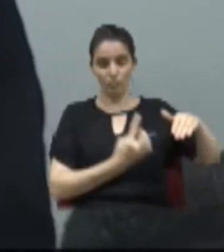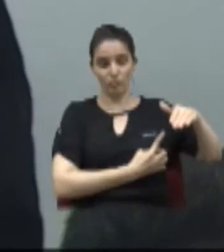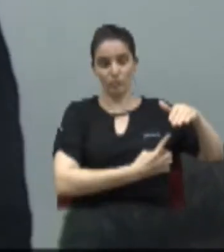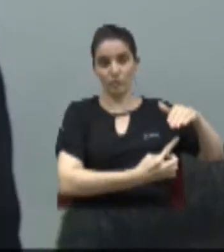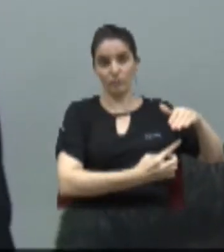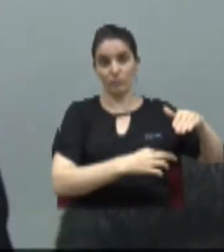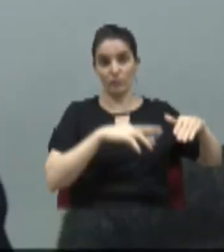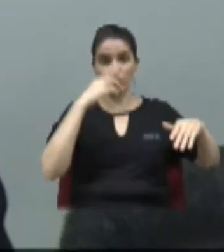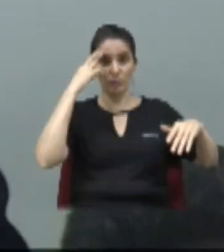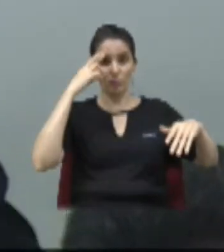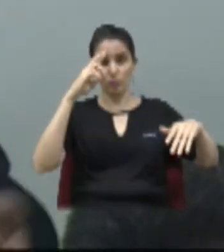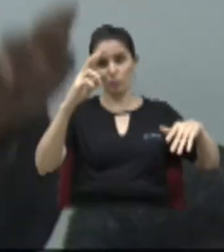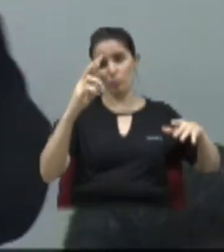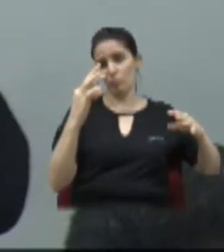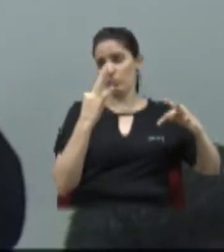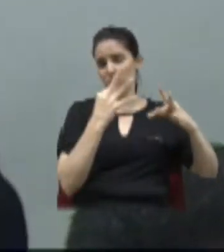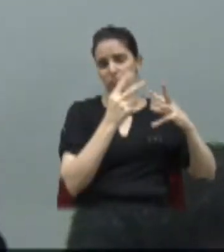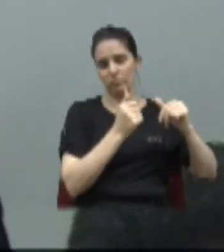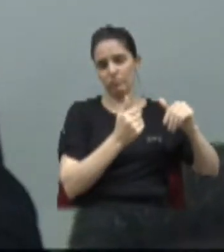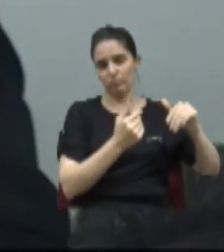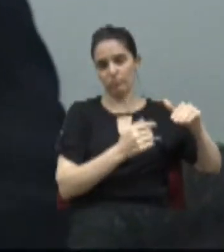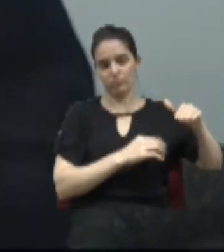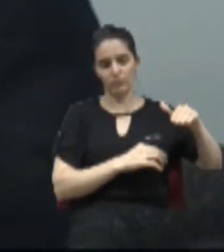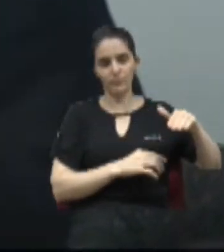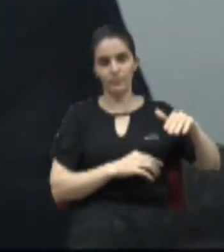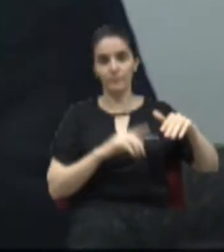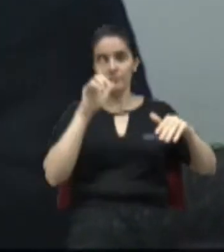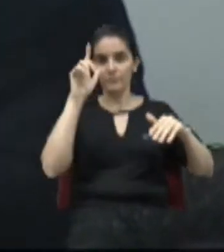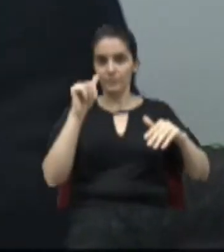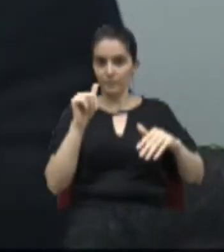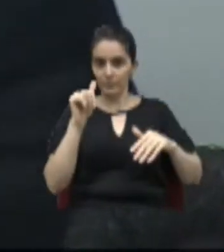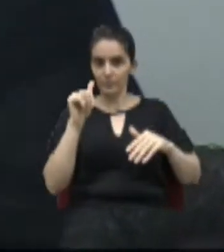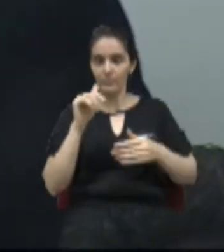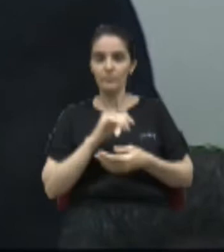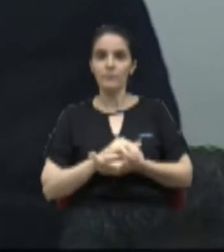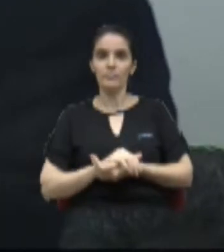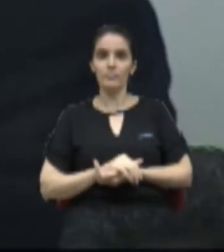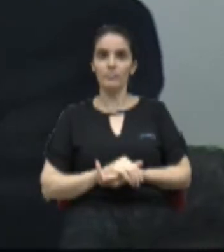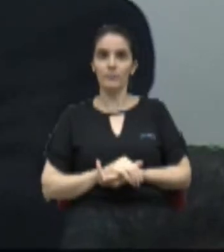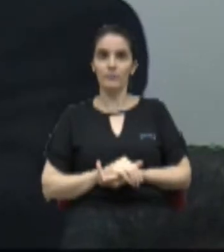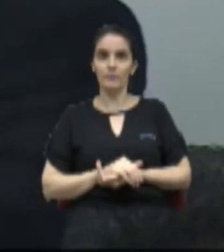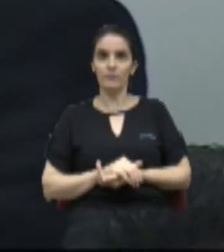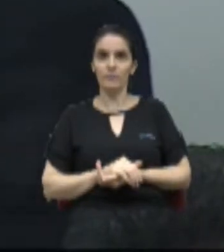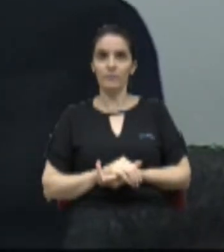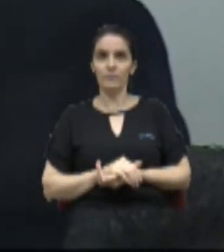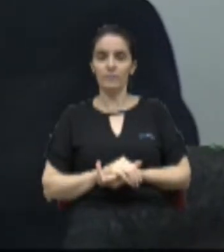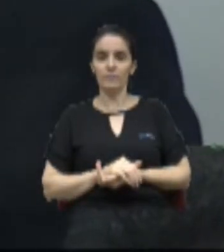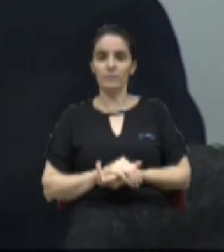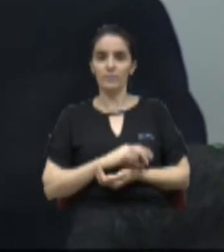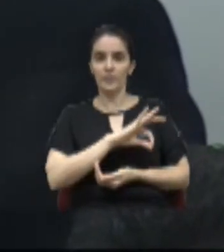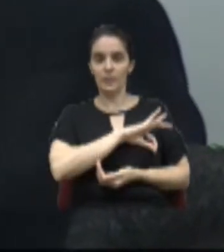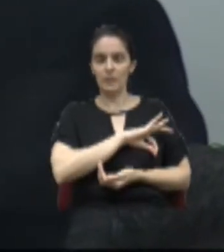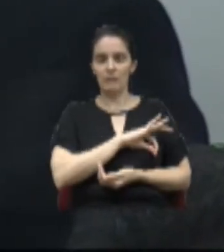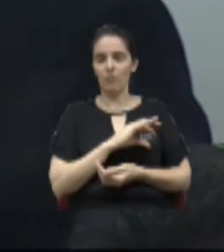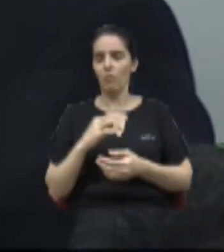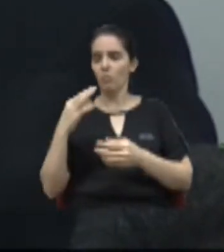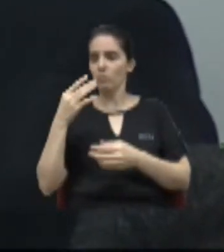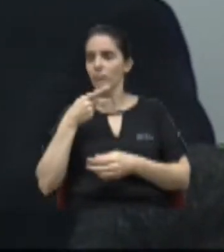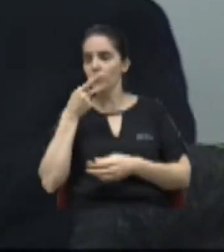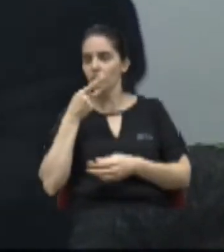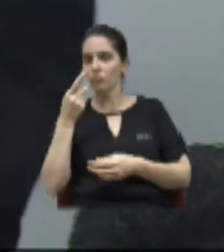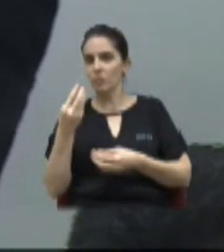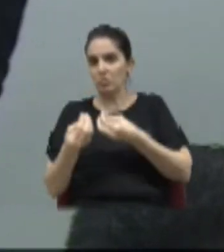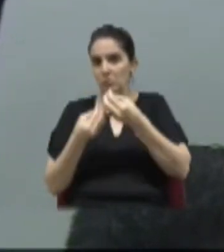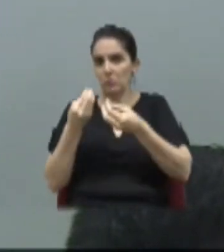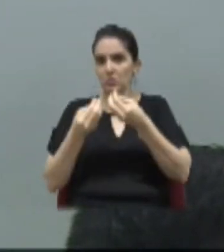proprietário, e na saída ele me mostrou e confidenciou como que foi. Que